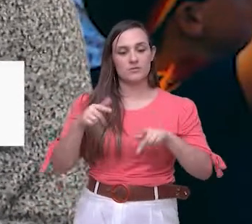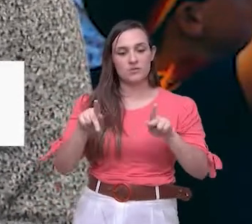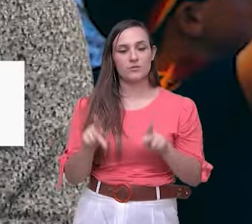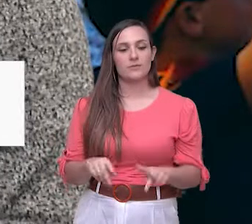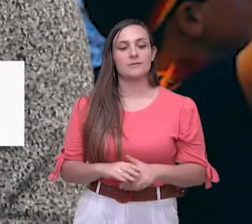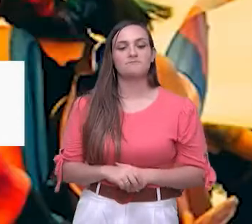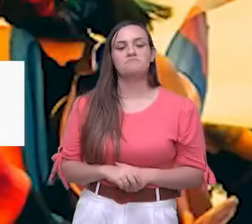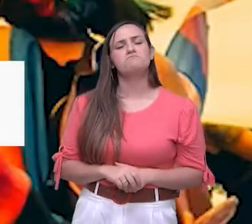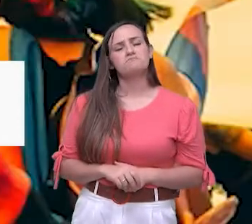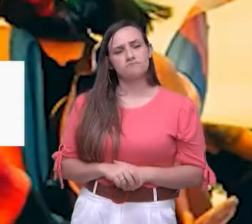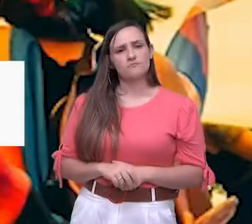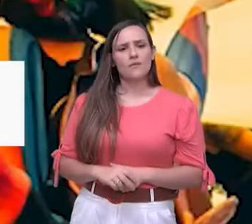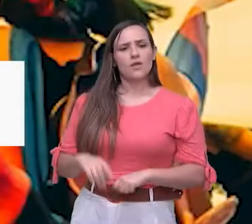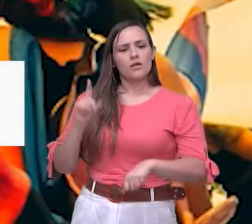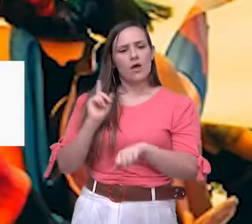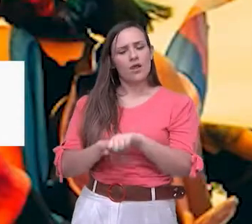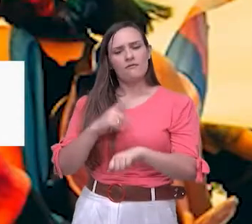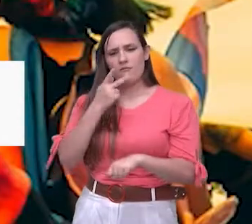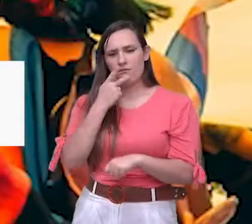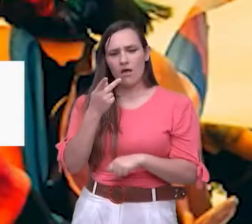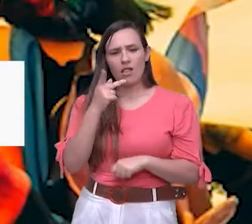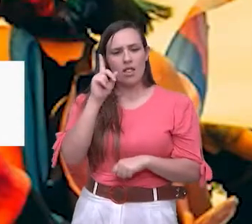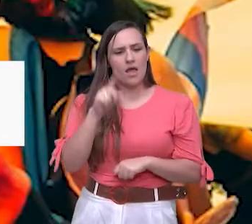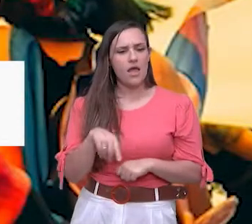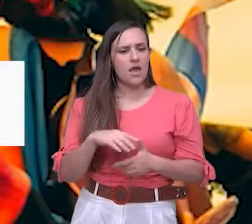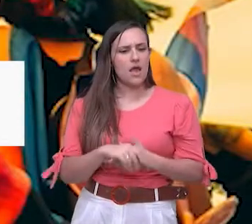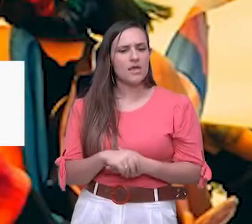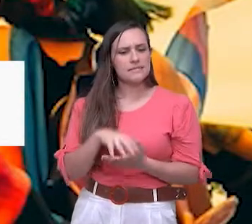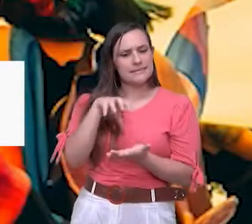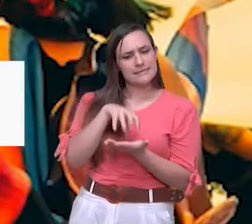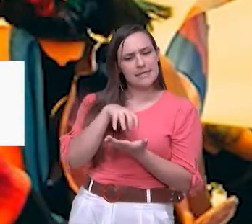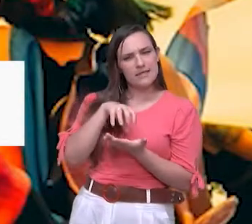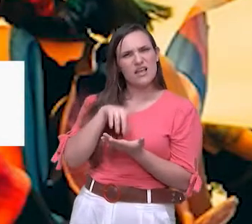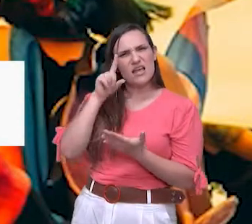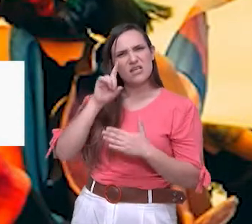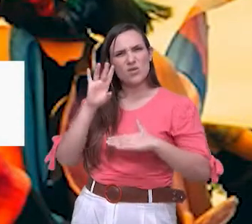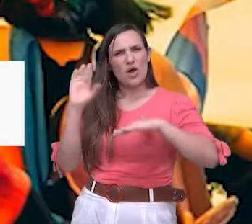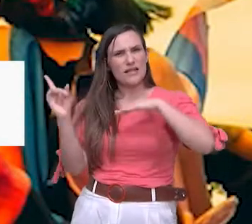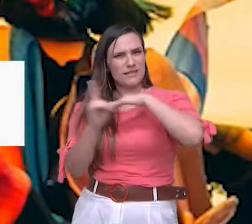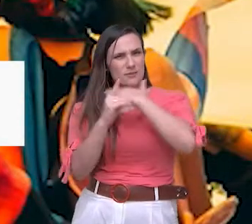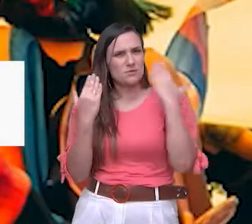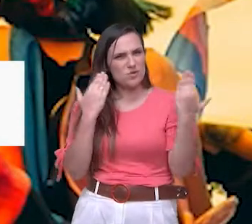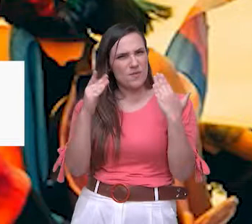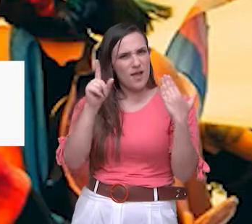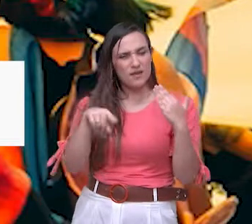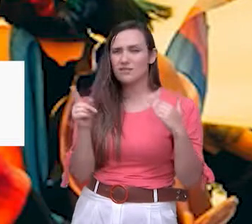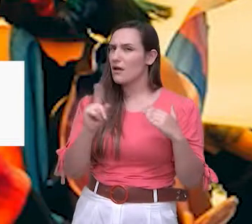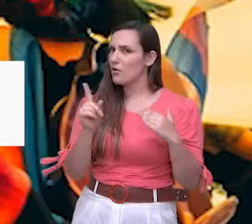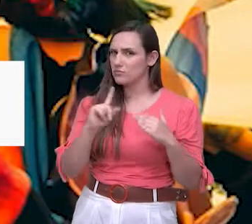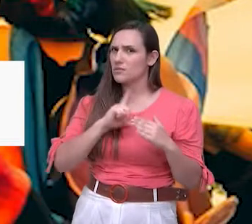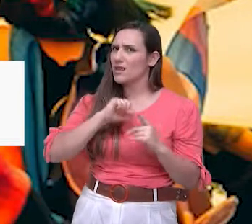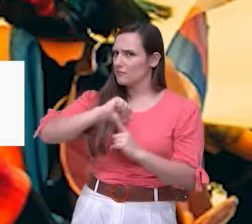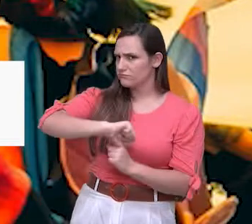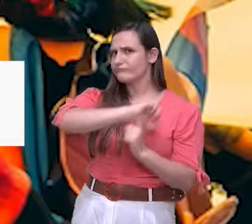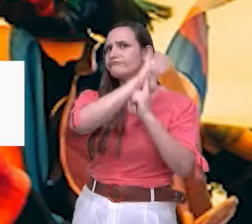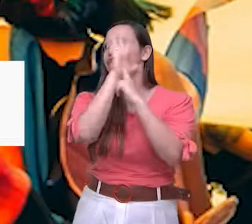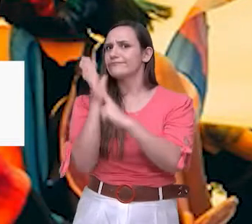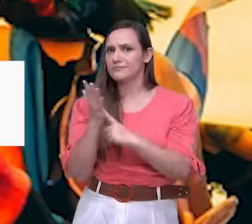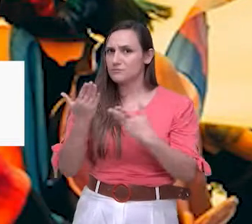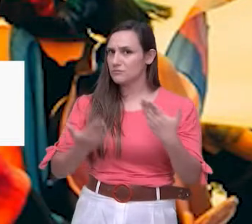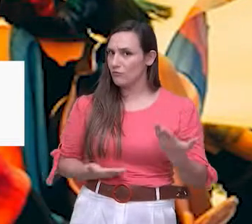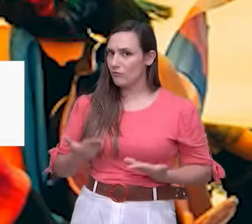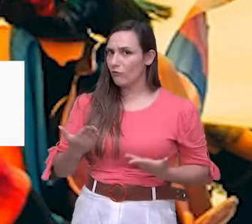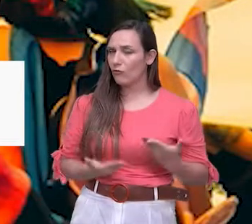para a população de GTA quando a gente escuta a falar do centro a gente pensa que é só atendimento psicológico né